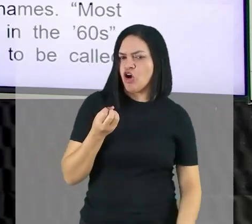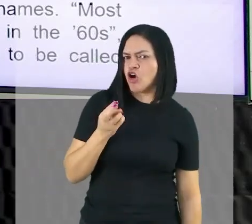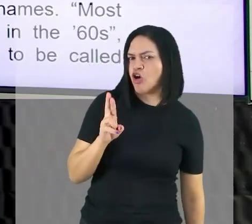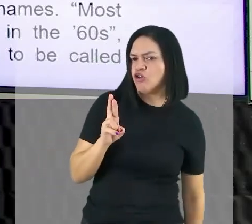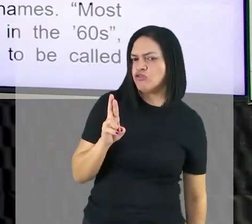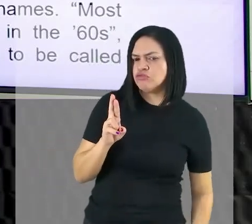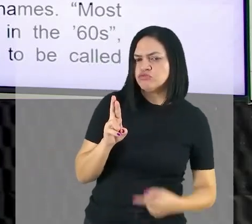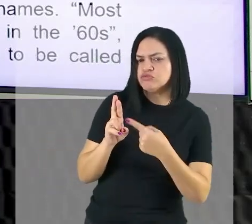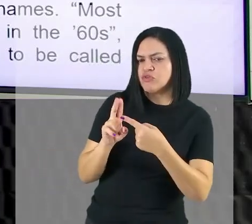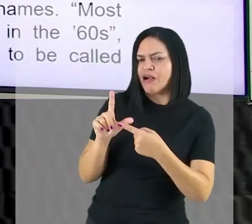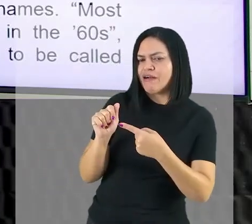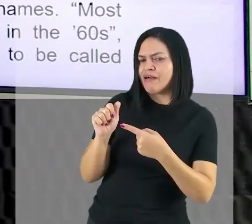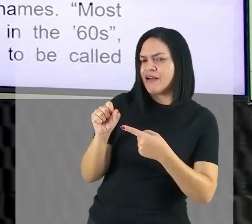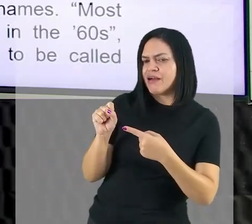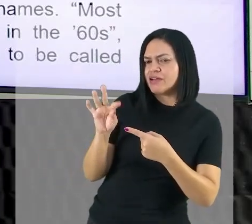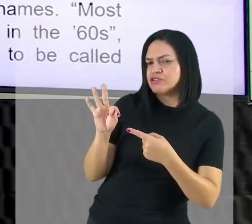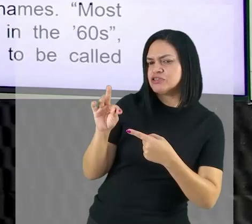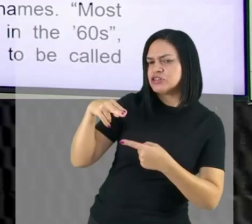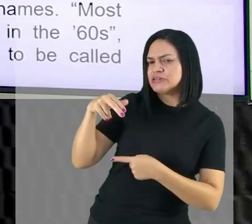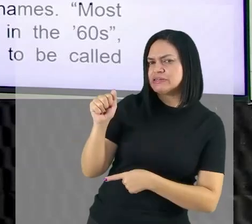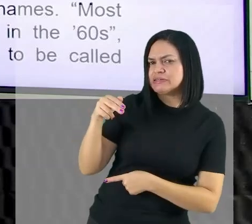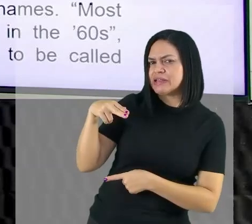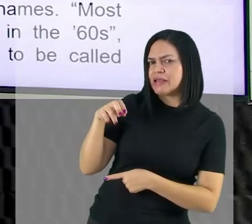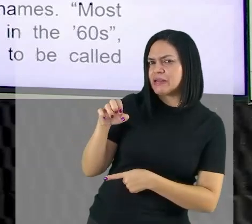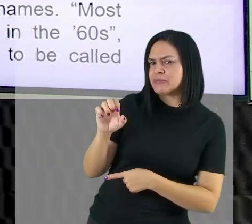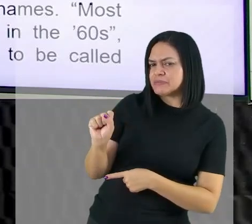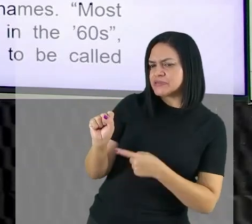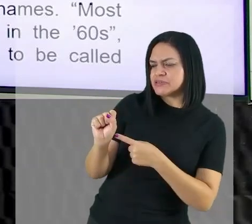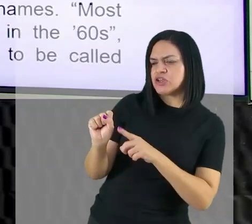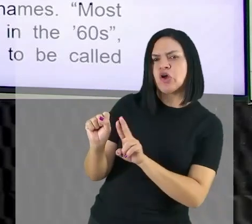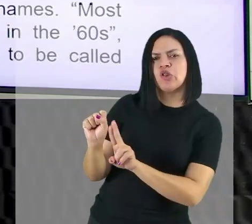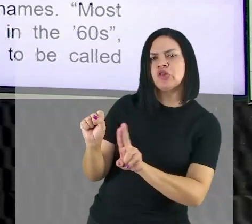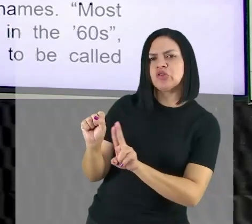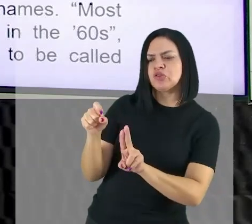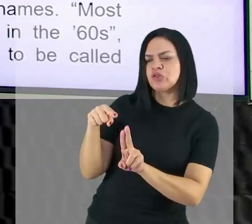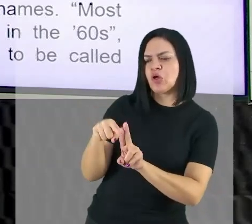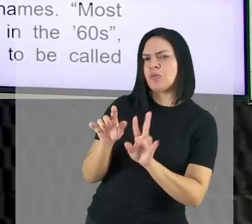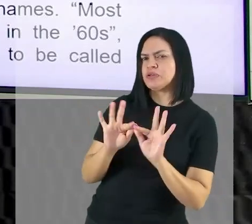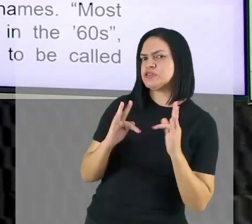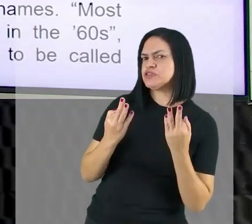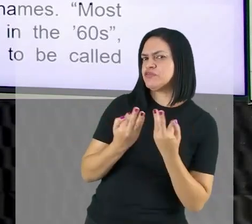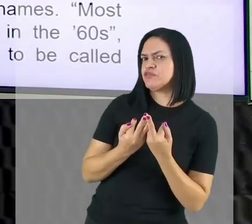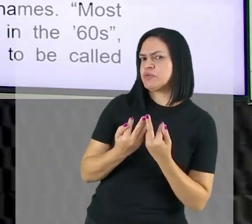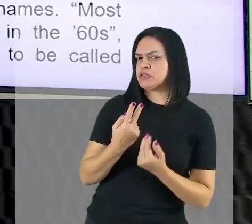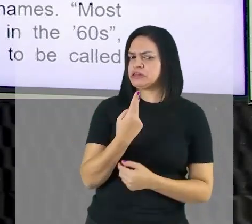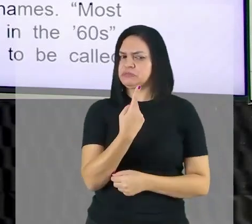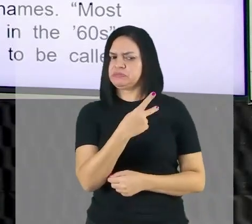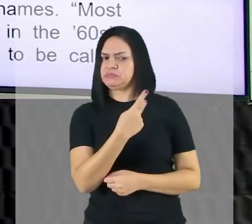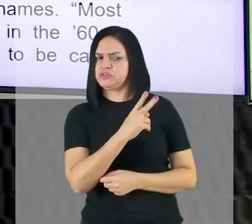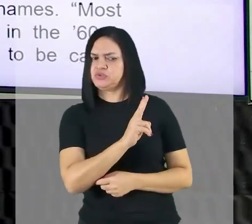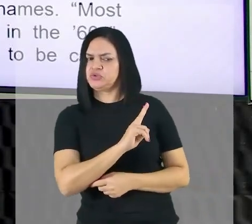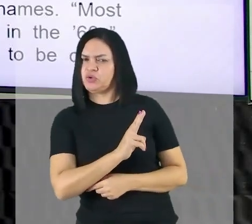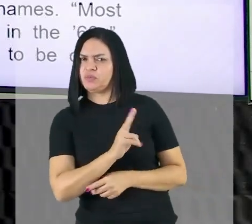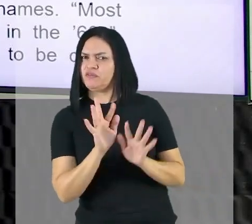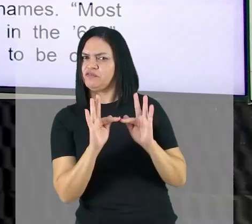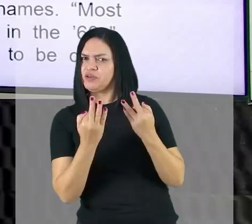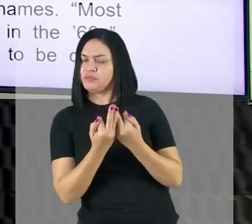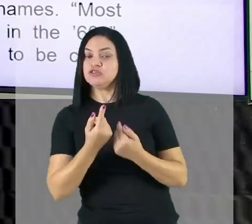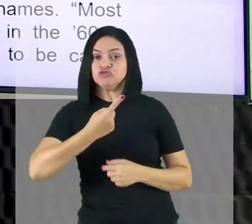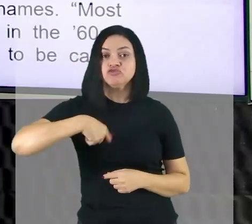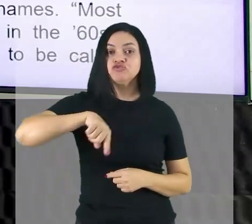quê? Para os sobrenomes, os nomes de família que eles possuem. Nós